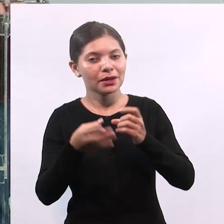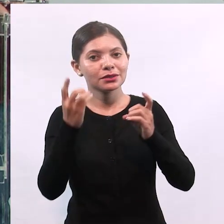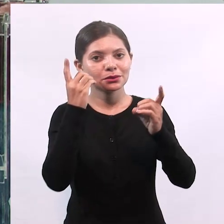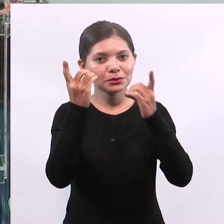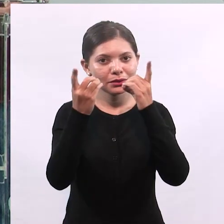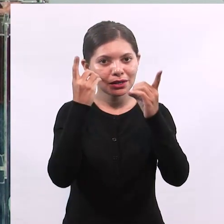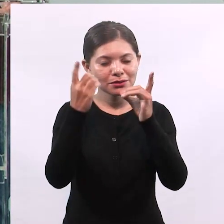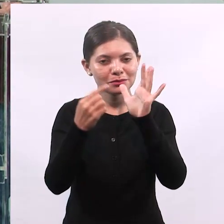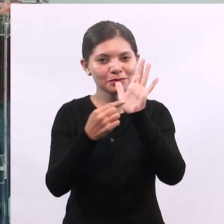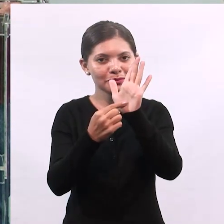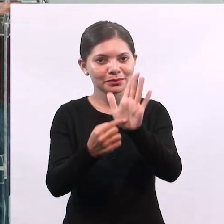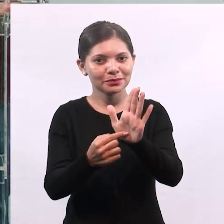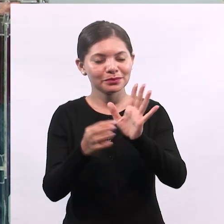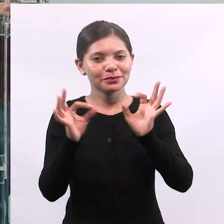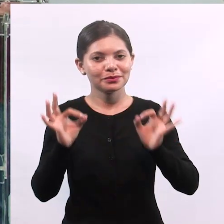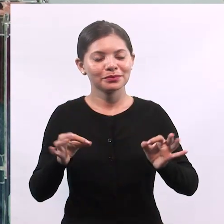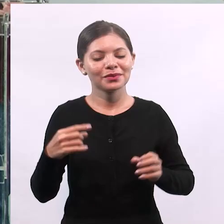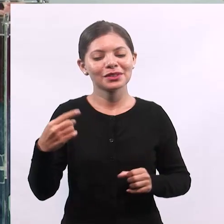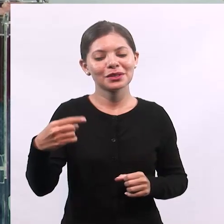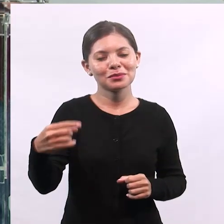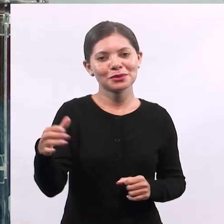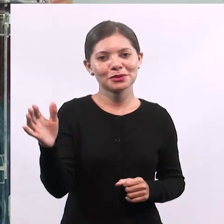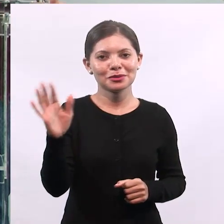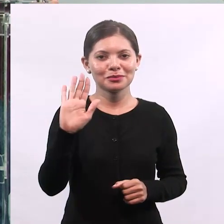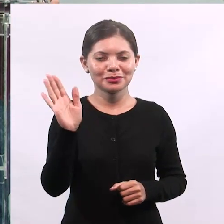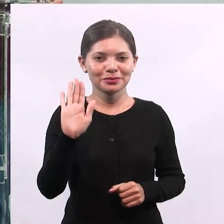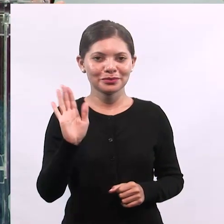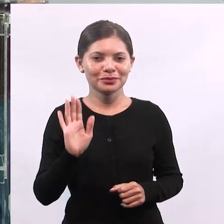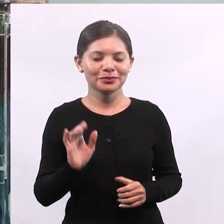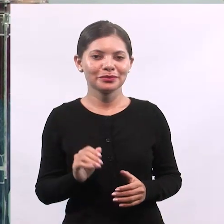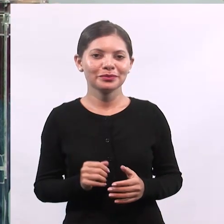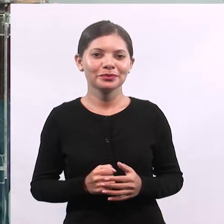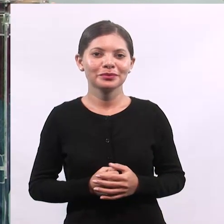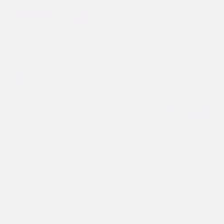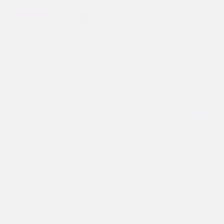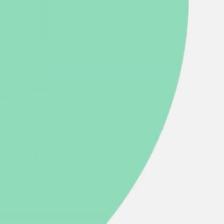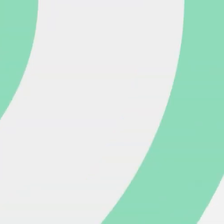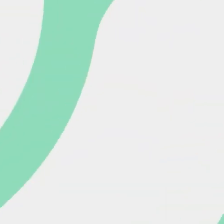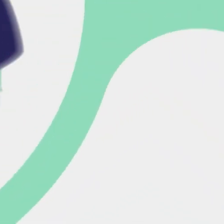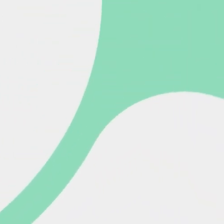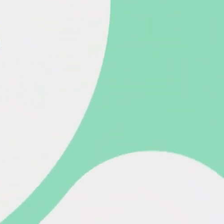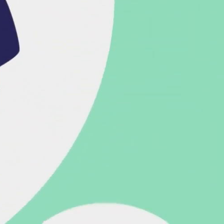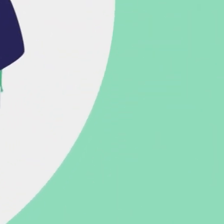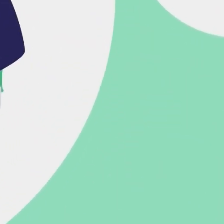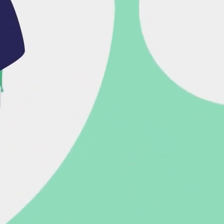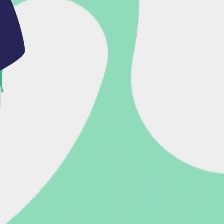com base nesses dados apresentados tá então até a próxima aula